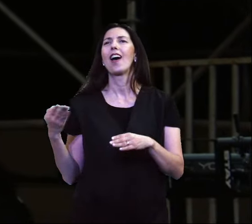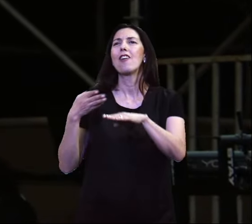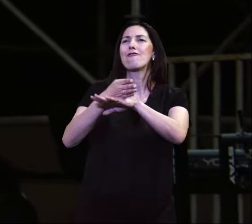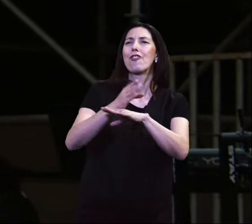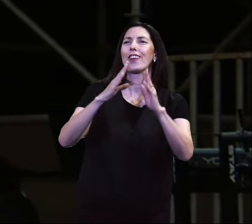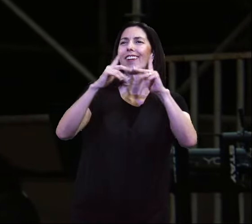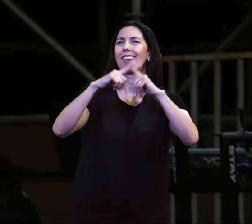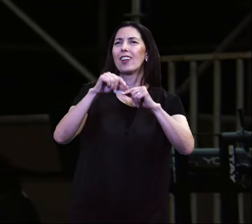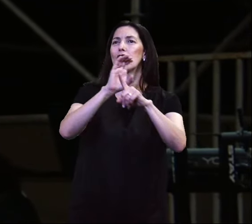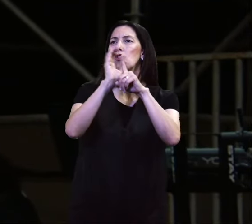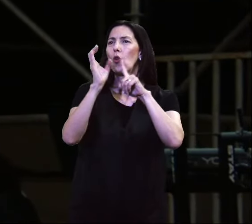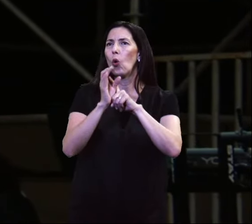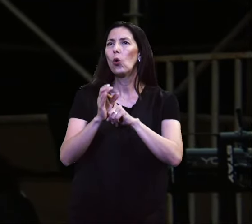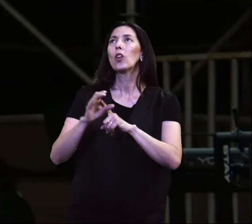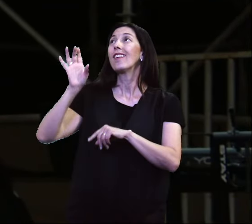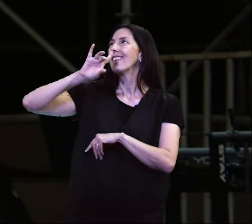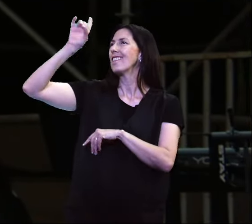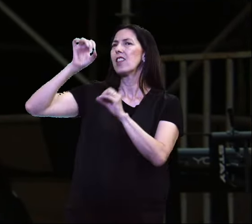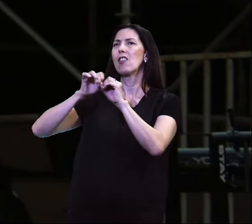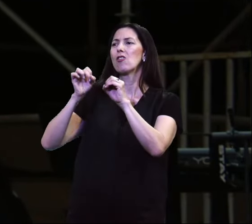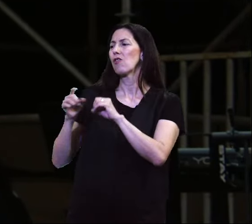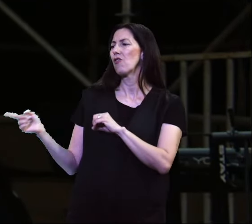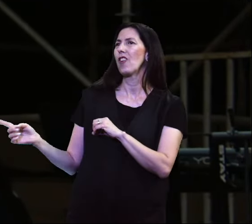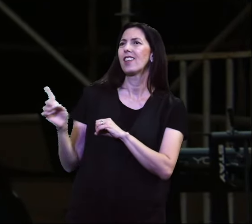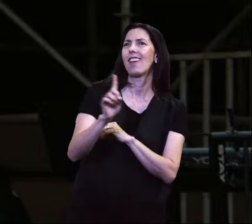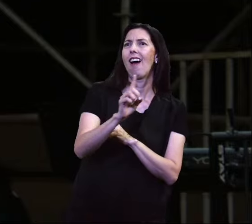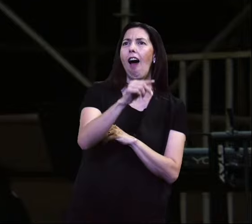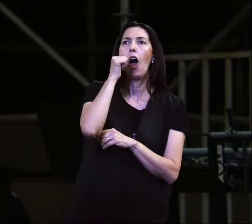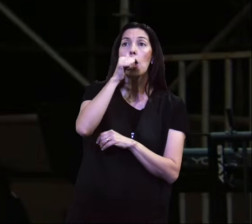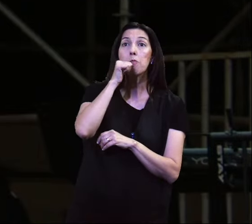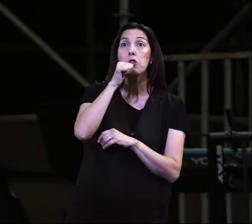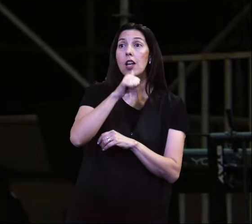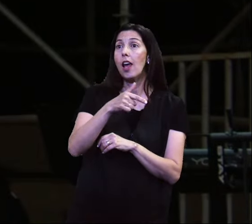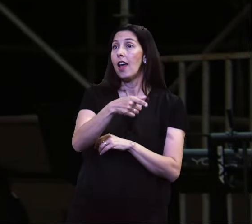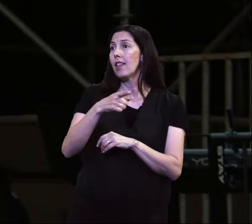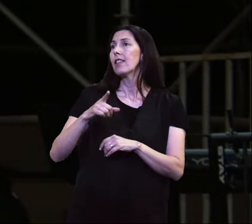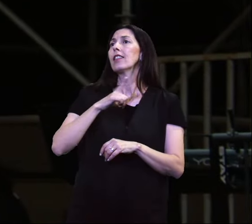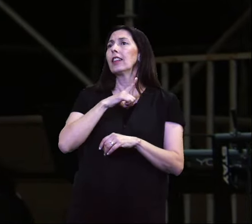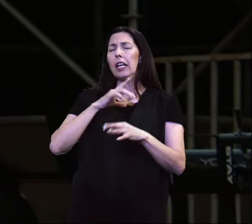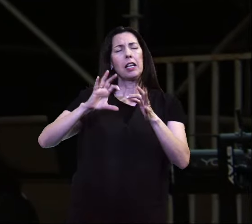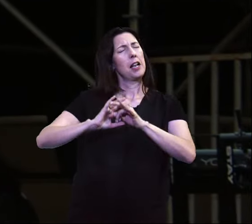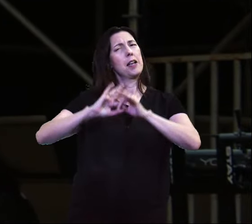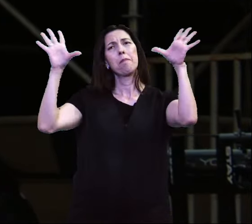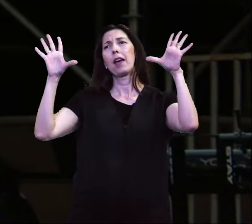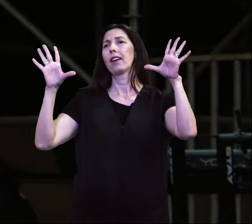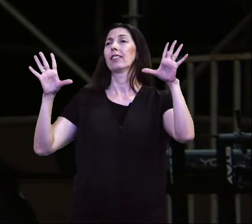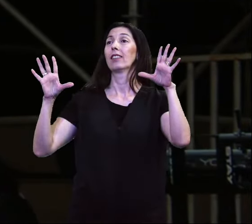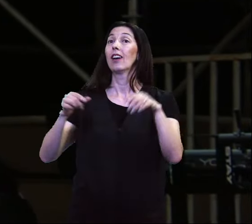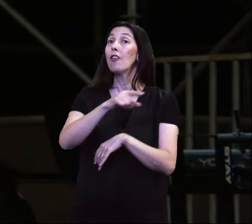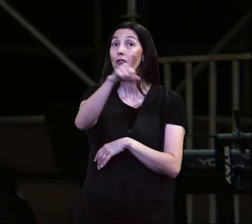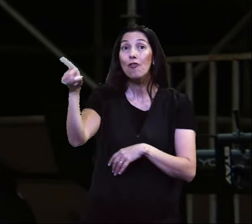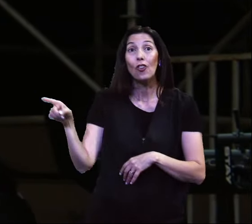vida dela. Ei, quantos querem ter experiências do poder de Deus? Sejam testemunhas, preguem o evangelho. Deus